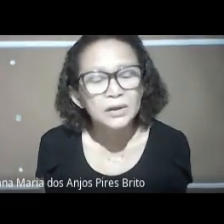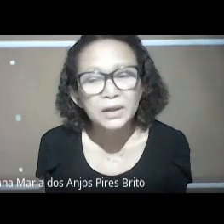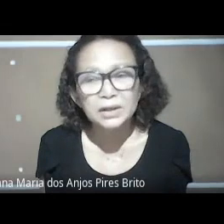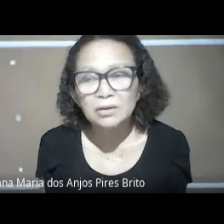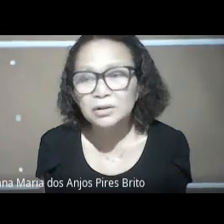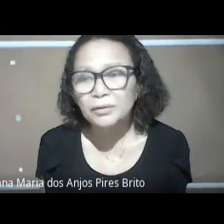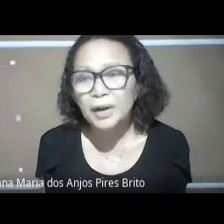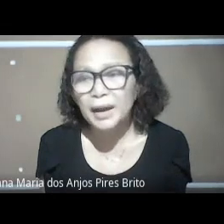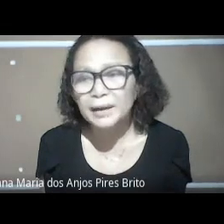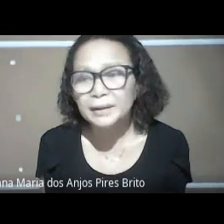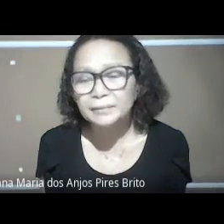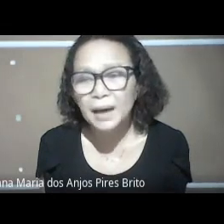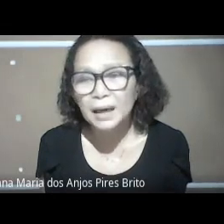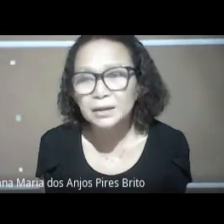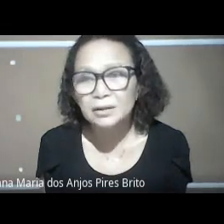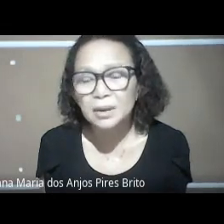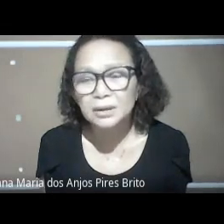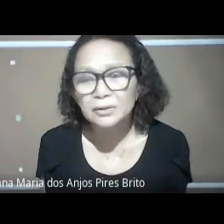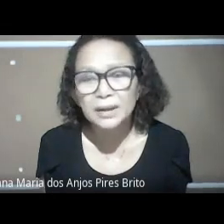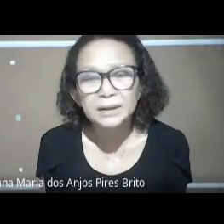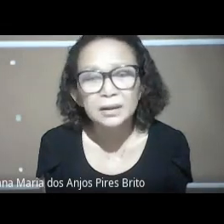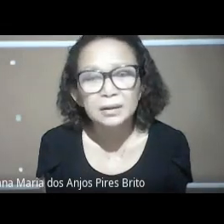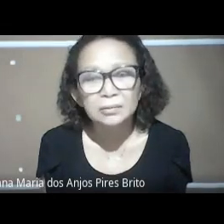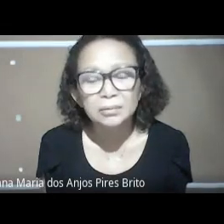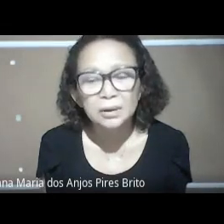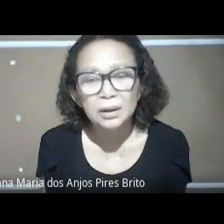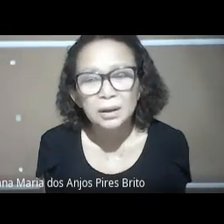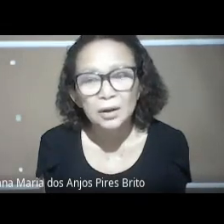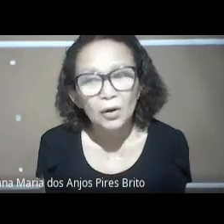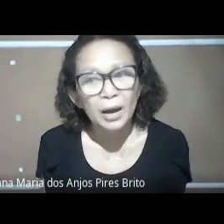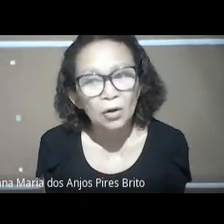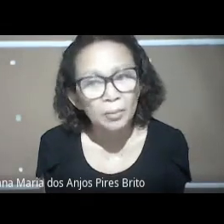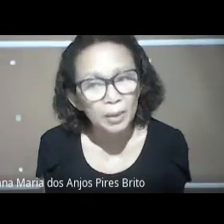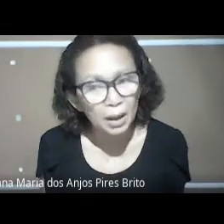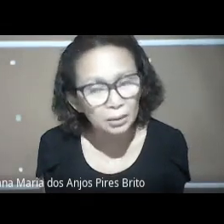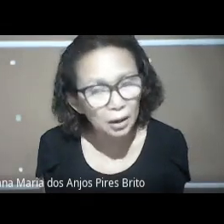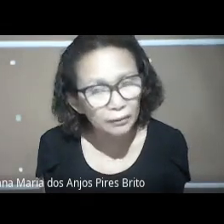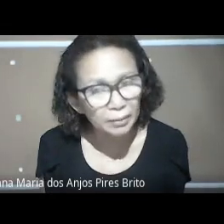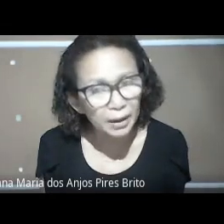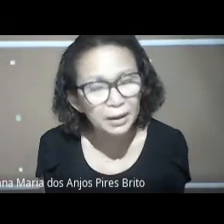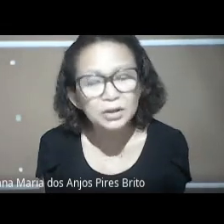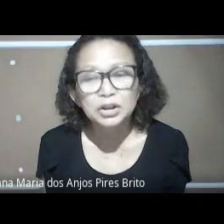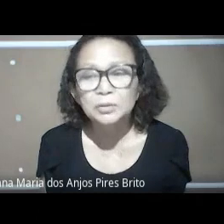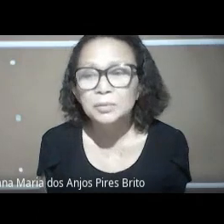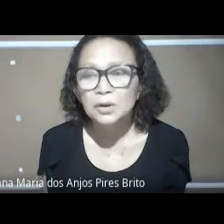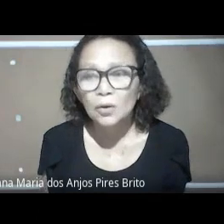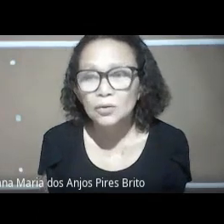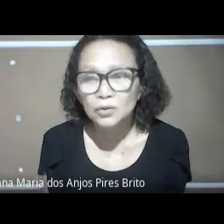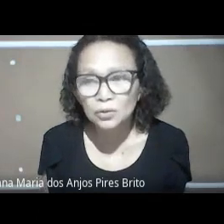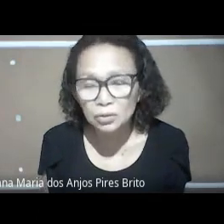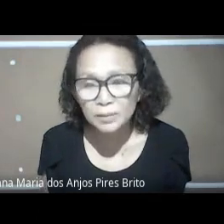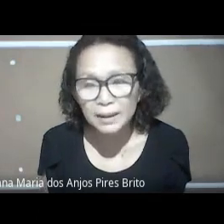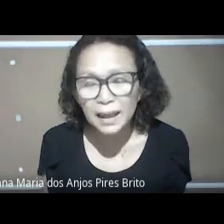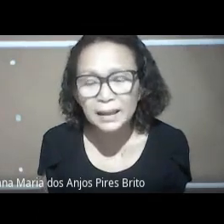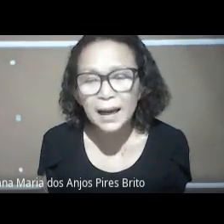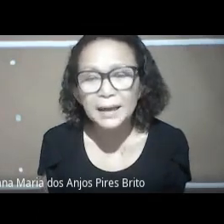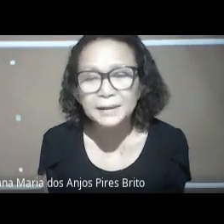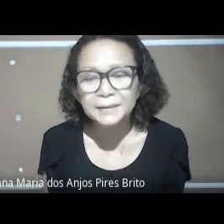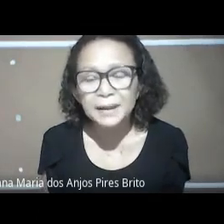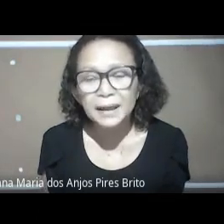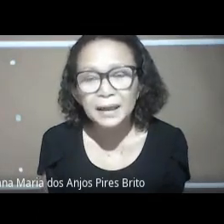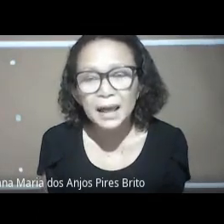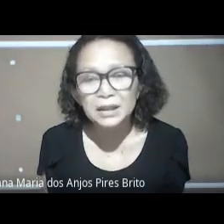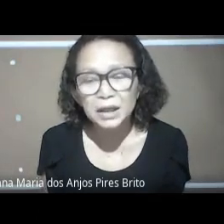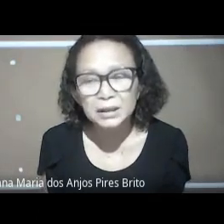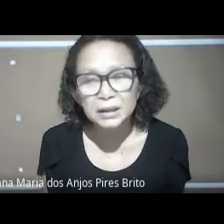Então, se vocês não tiverem mais nenhuma situação, eu recomendo novamente, consulte os